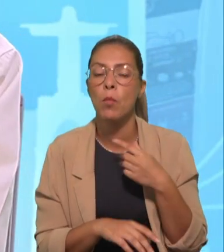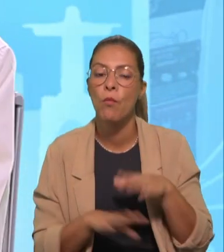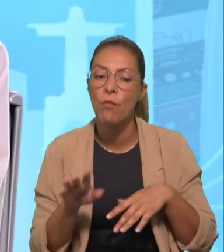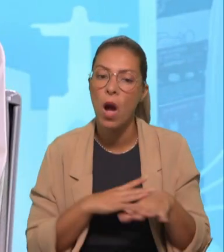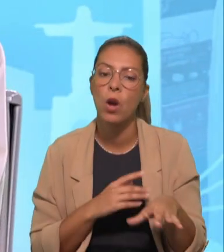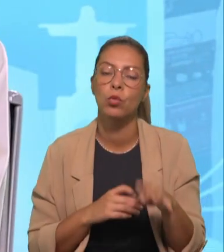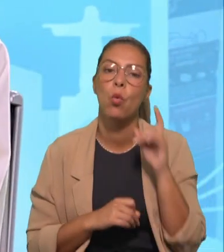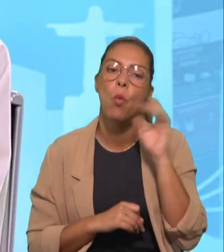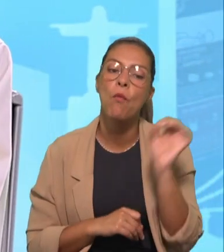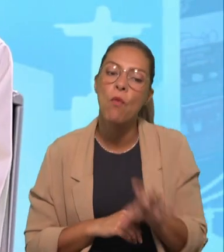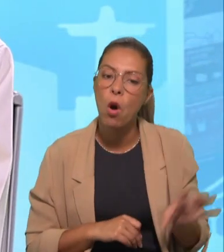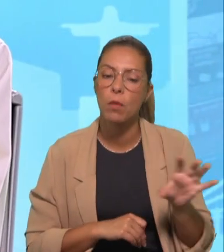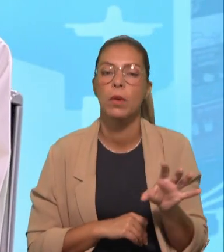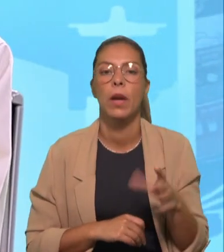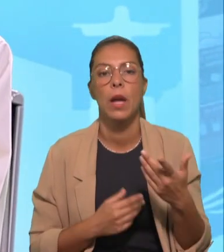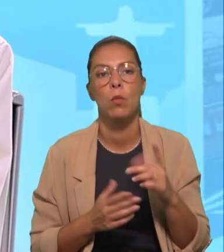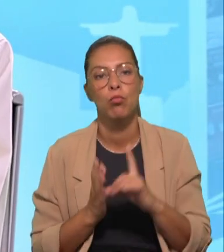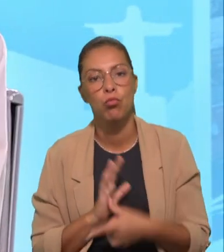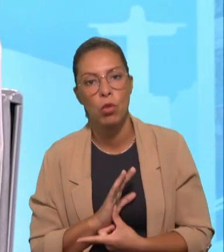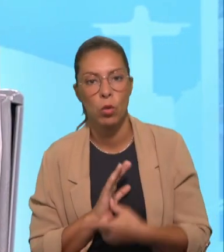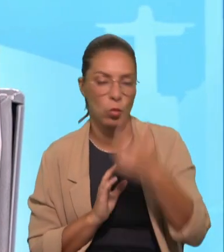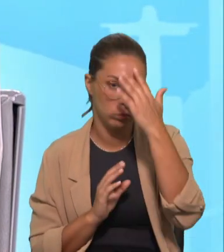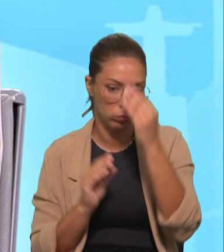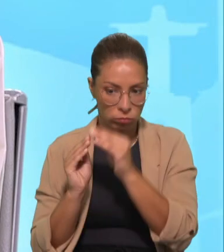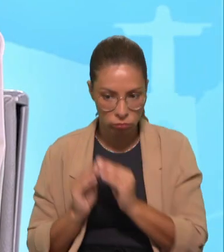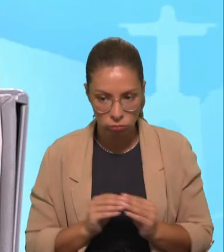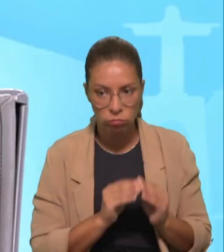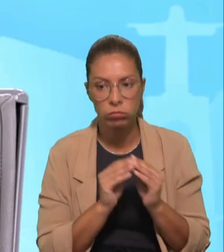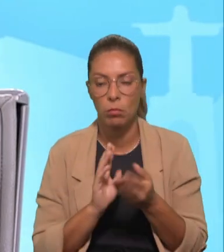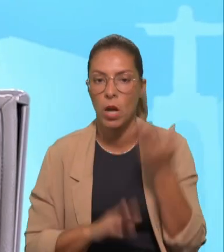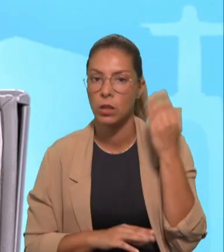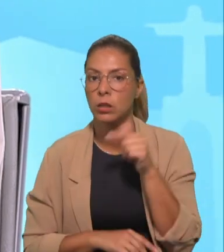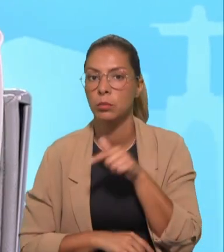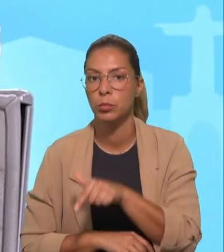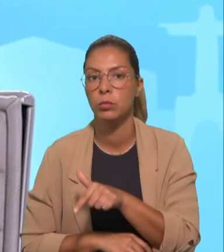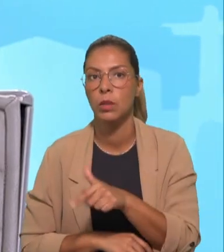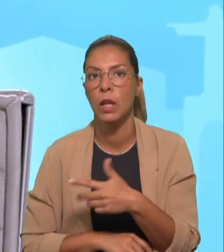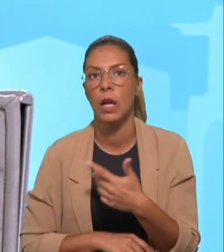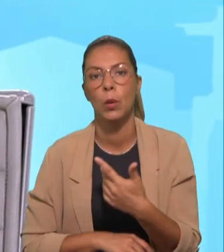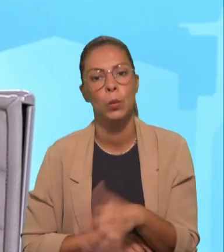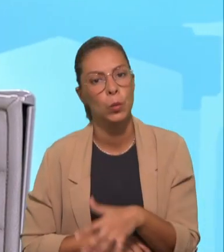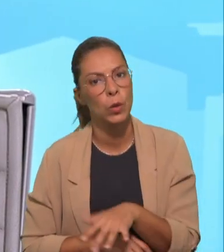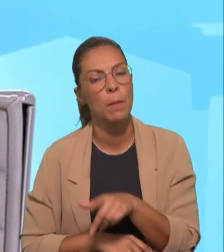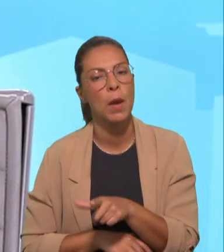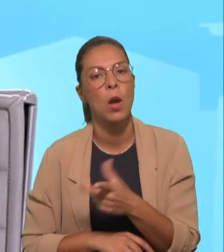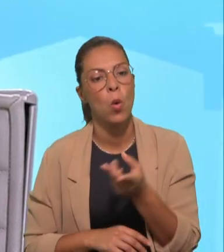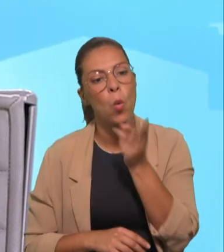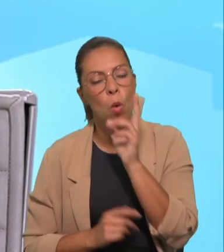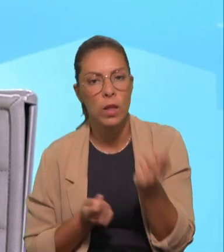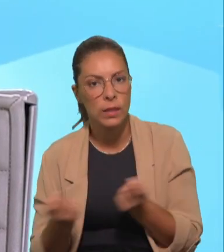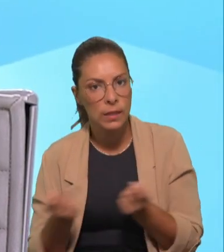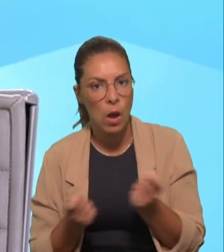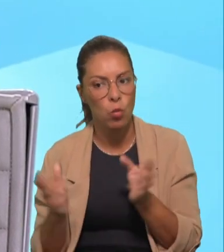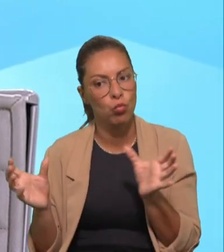é que vai ser. É um projeto construído em comum. É verdade que há uma liderança do padre, mas há também uma equipa de coordenação que trabalha juntamente com o